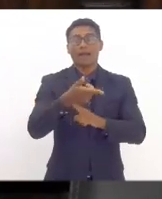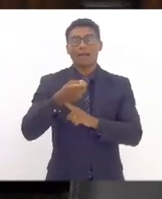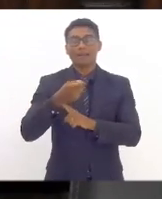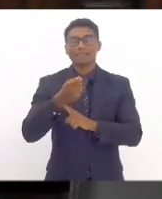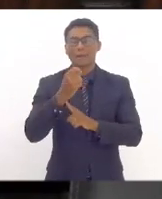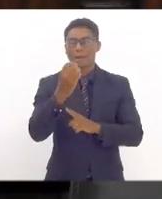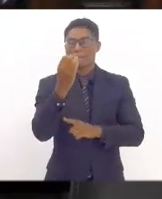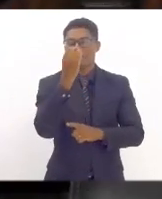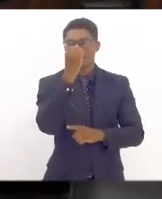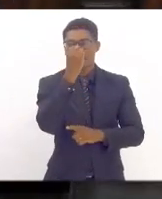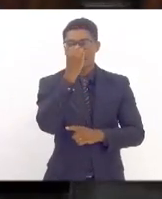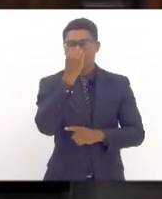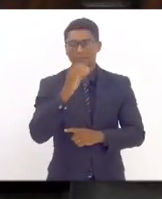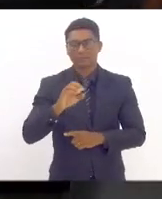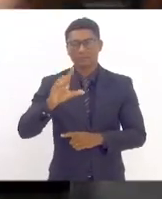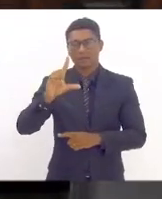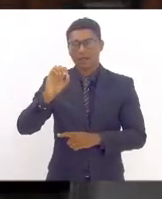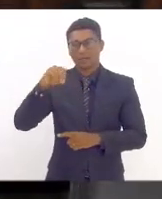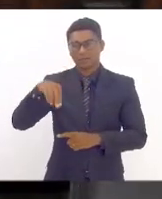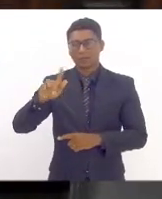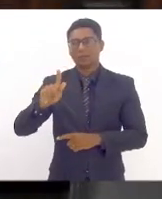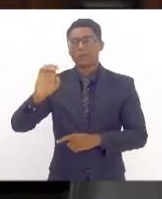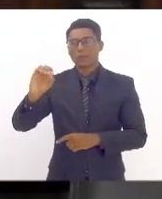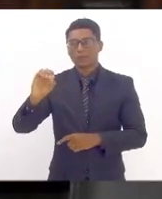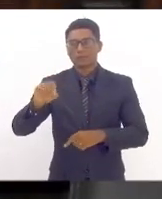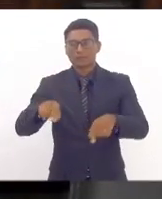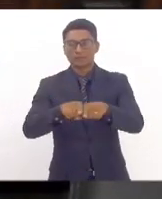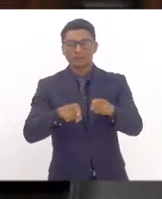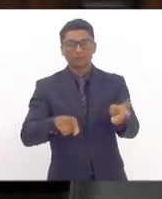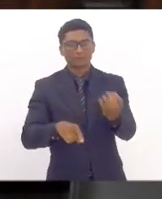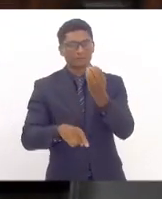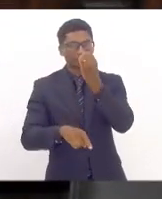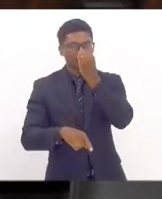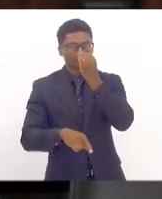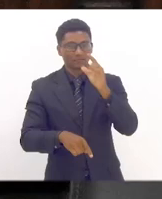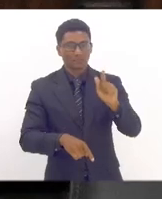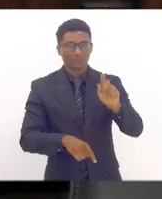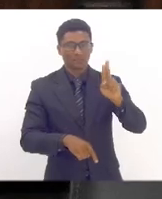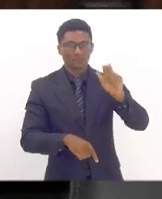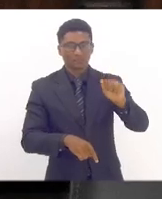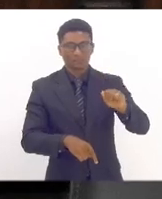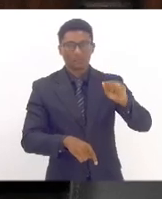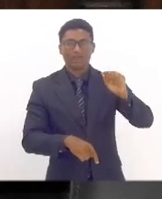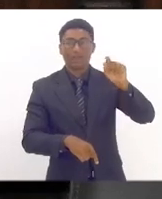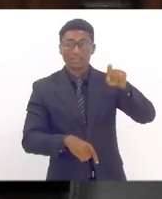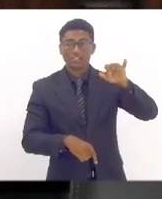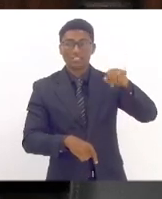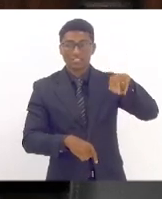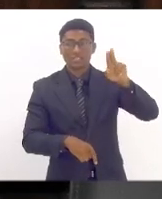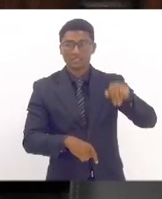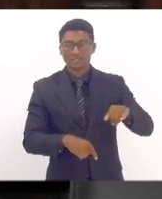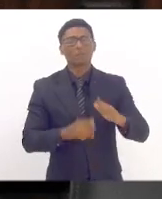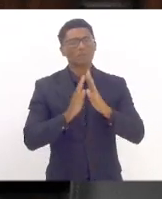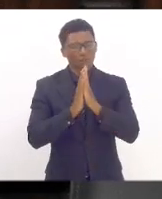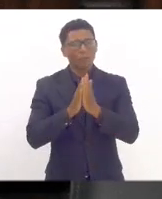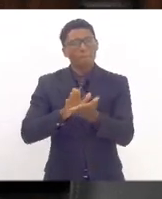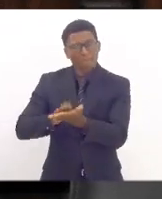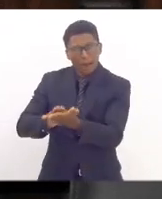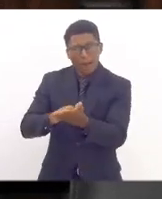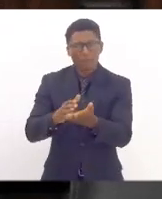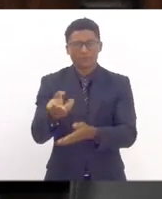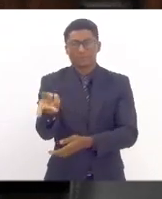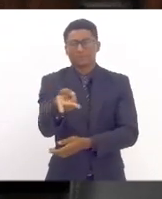o palhaço longo e a palhaça guaxinim não é isso então queria dar uma salva de palmas pessoal